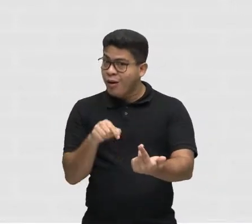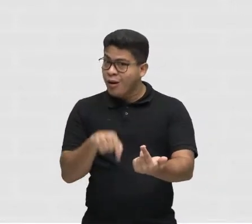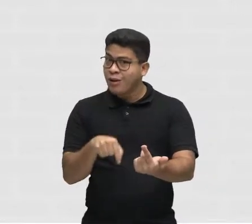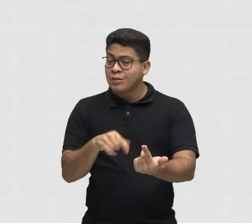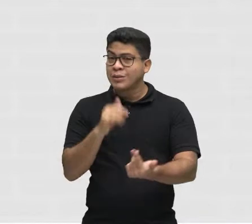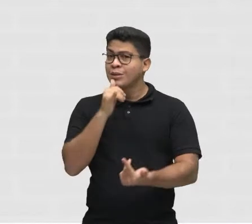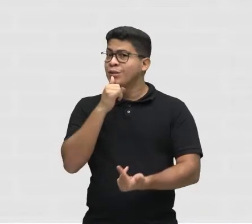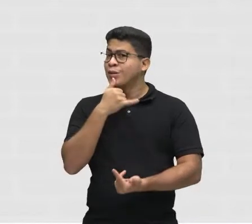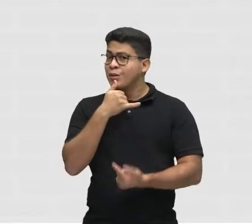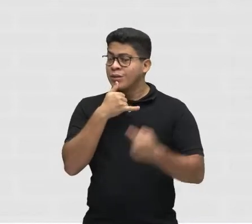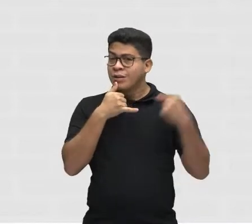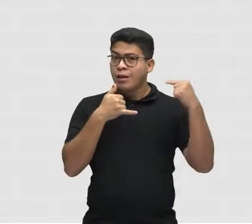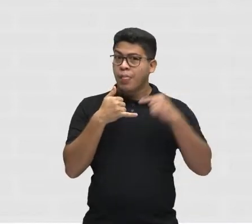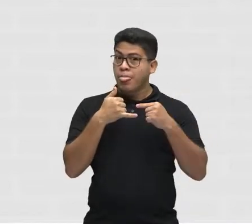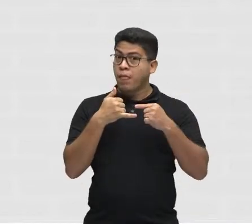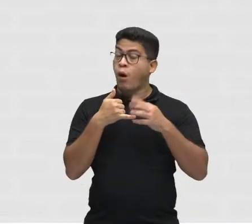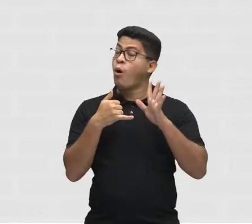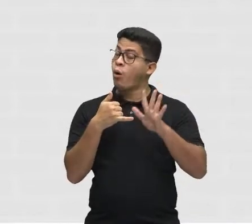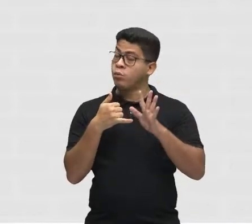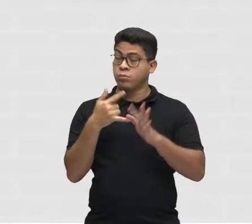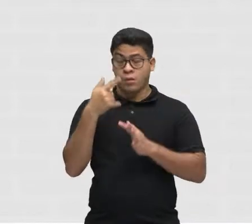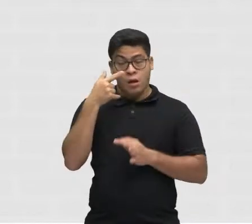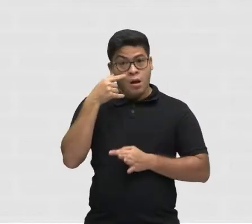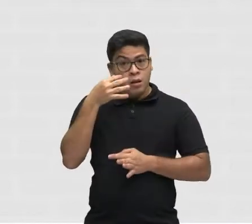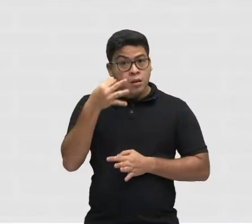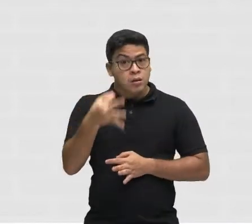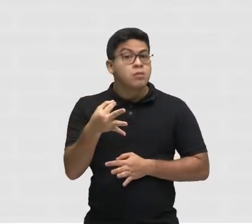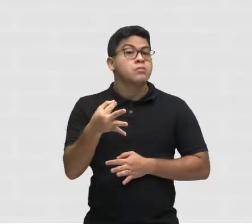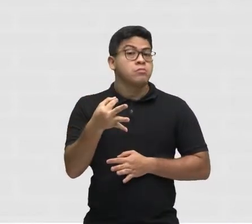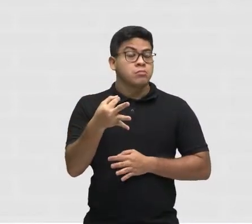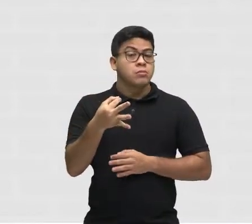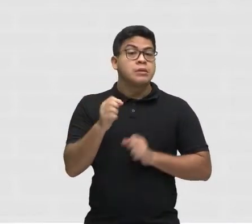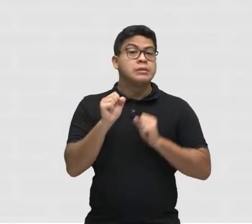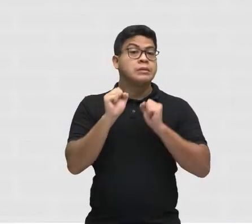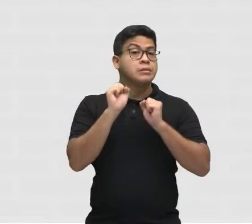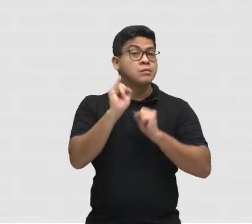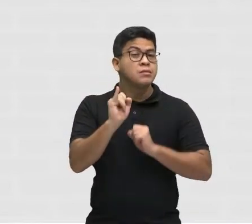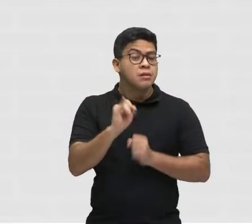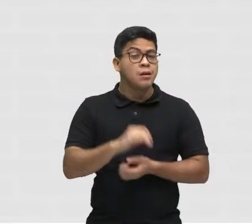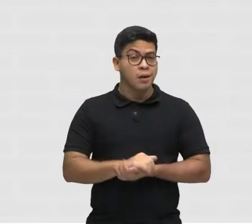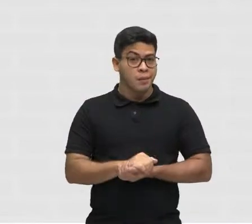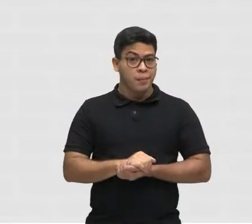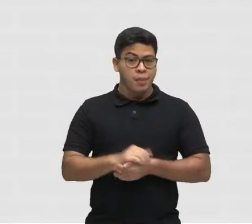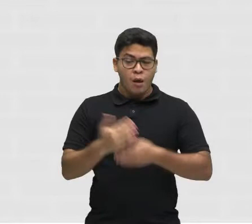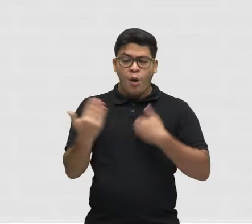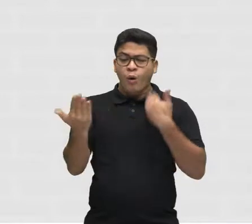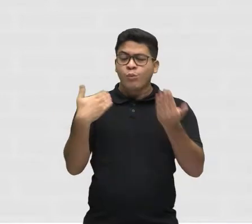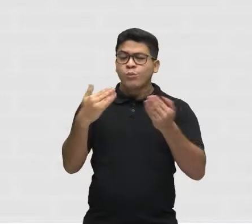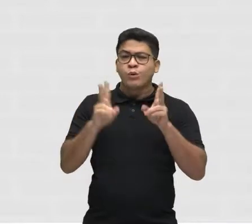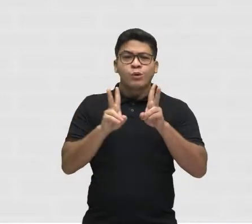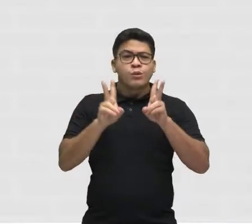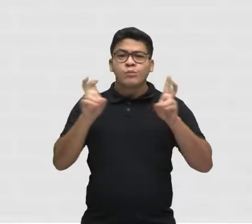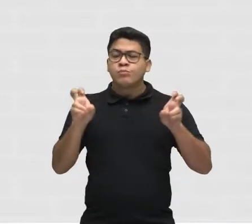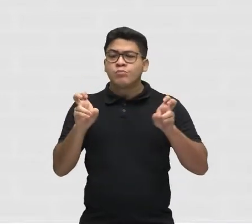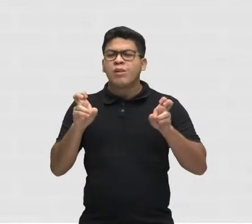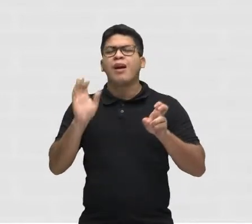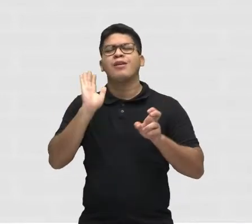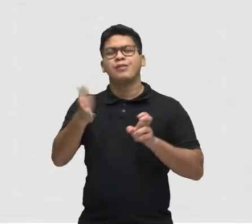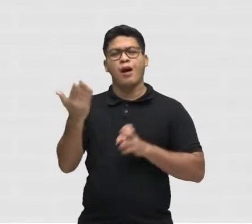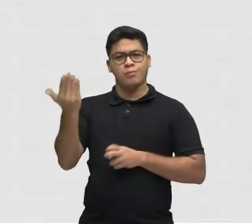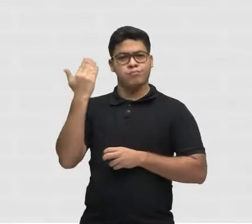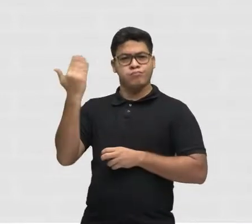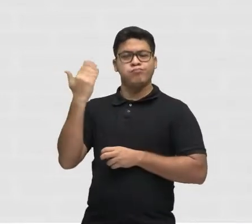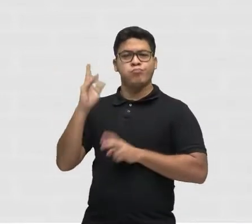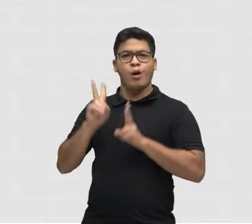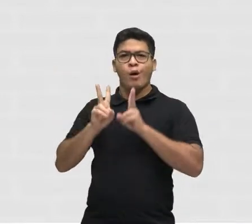eu já deixo essa observação para vocês refletirem acerca de si também, na discussão que a gente fez nos últimos encontros, compreender o